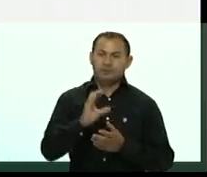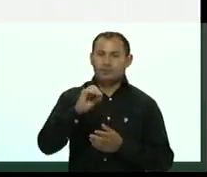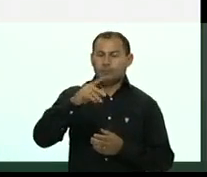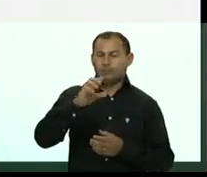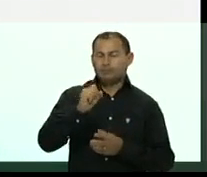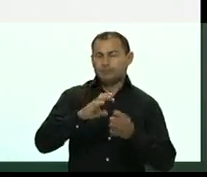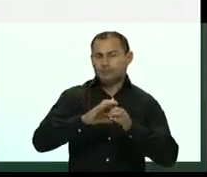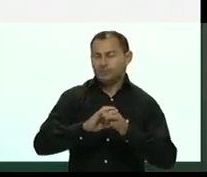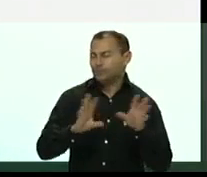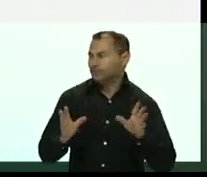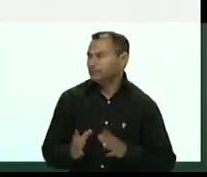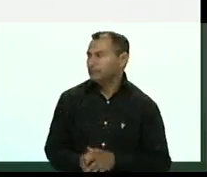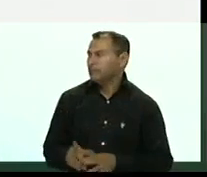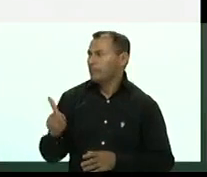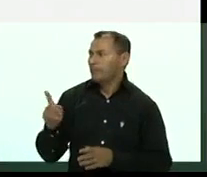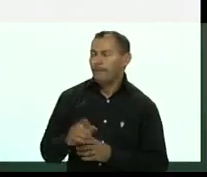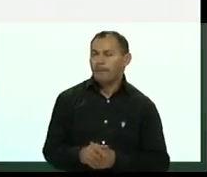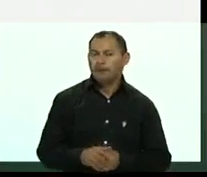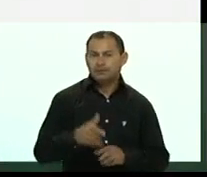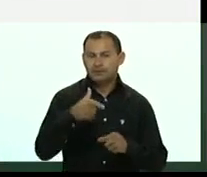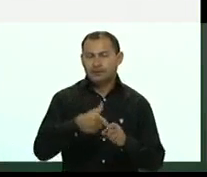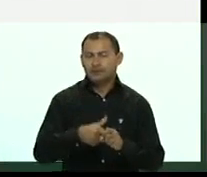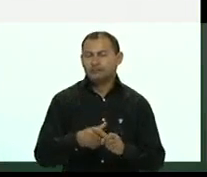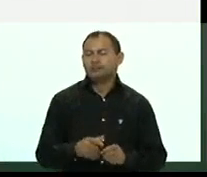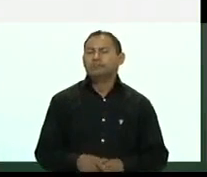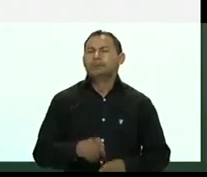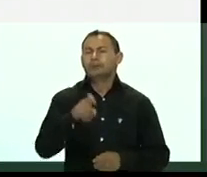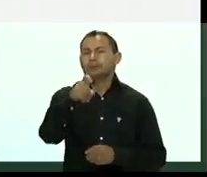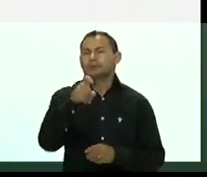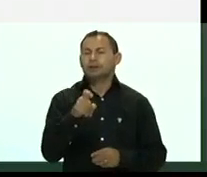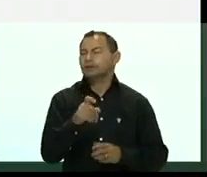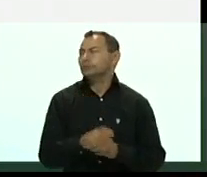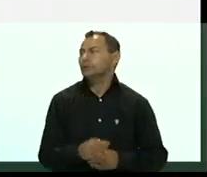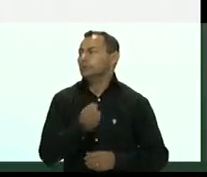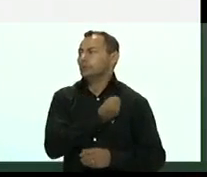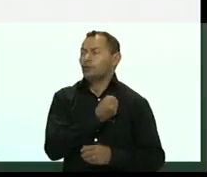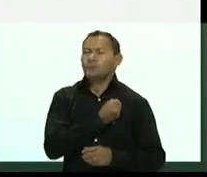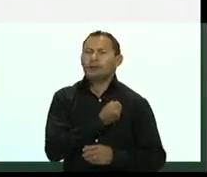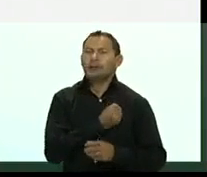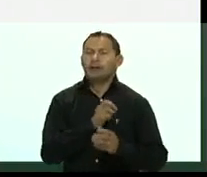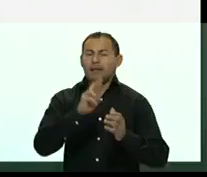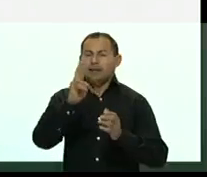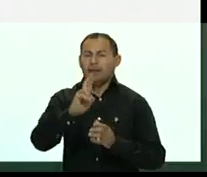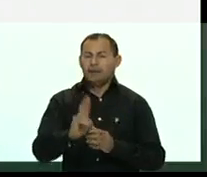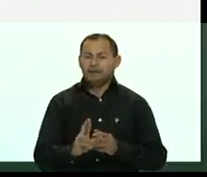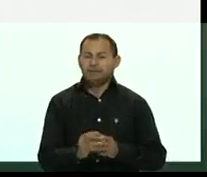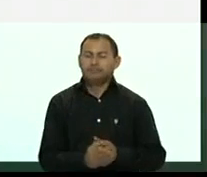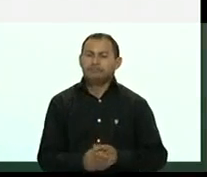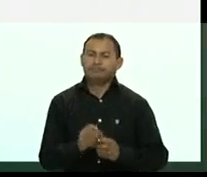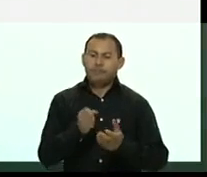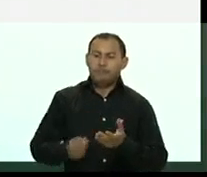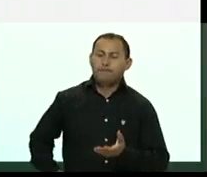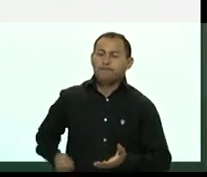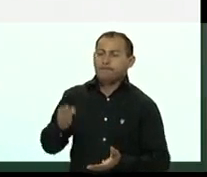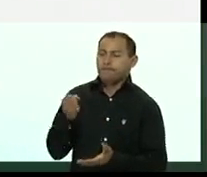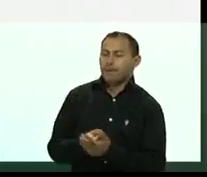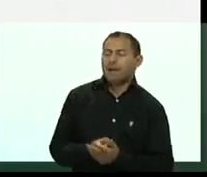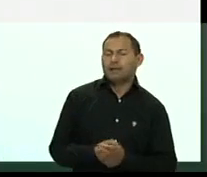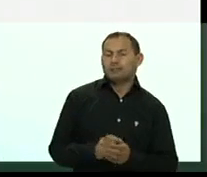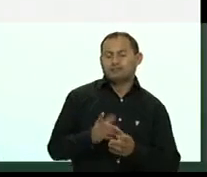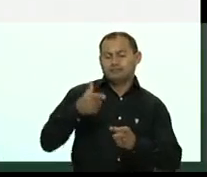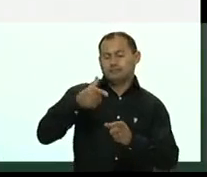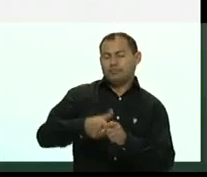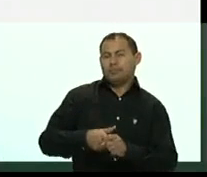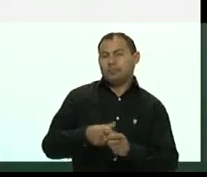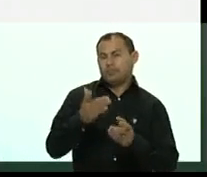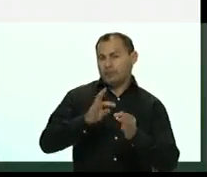combustível disponível aí nesse tanque. E o X é o número de reais pagos aí no